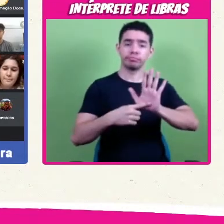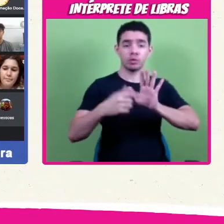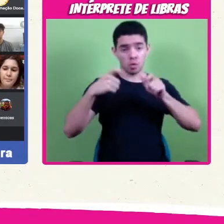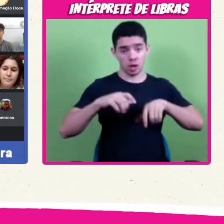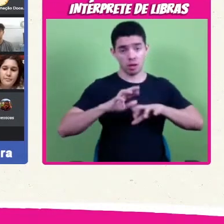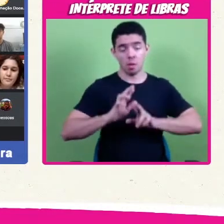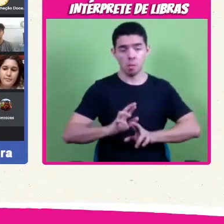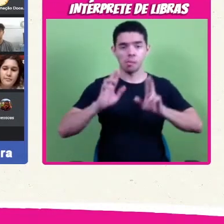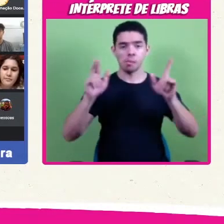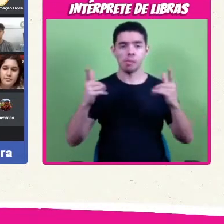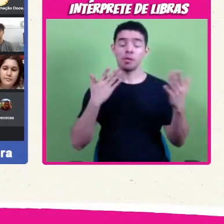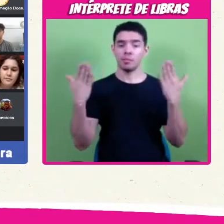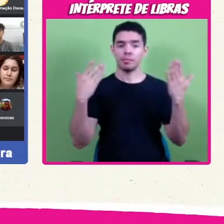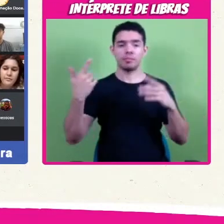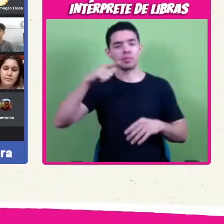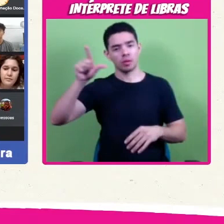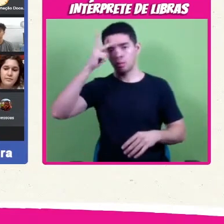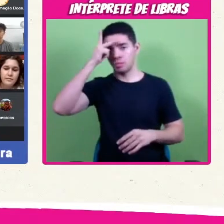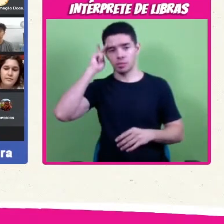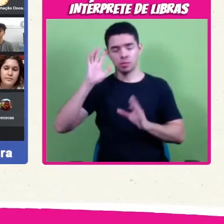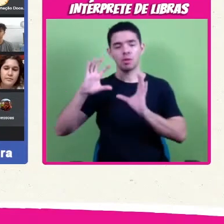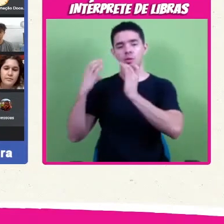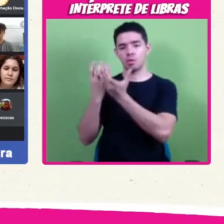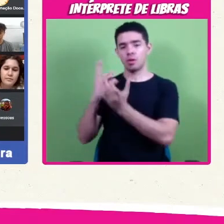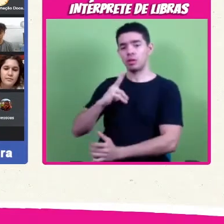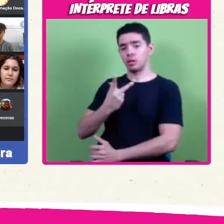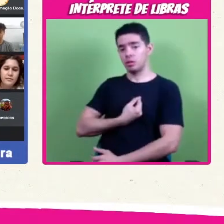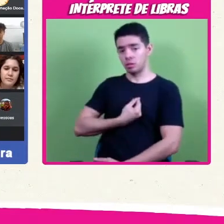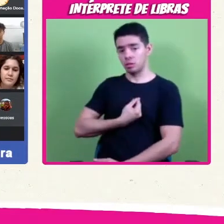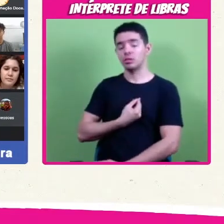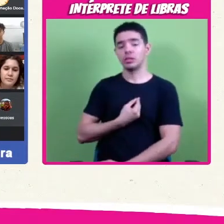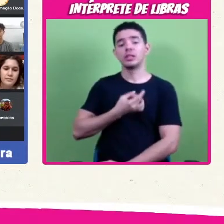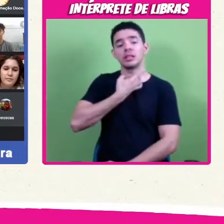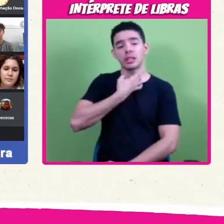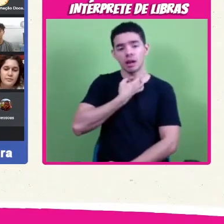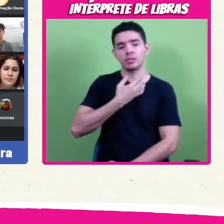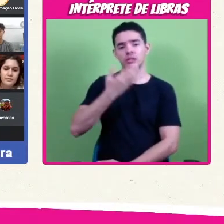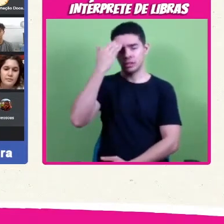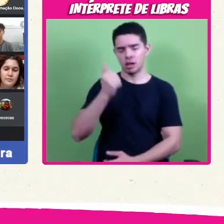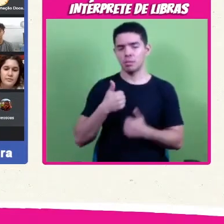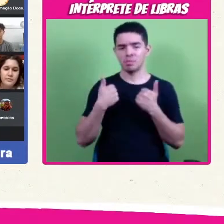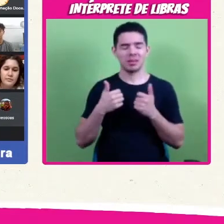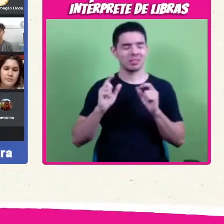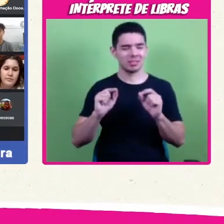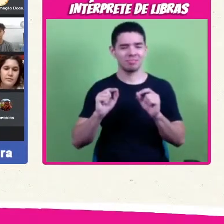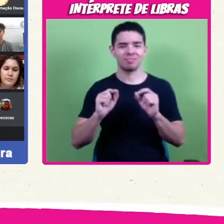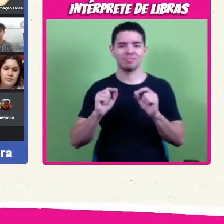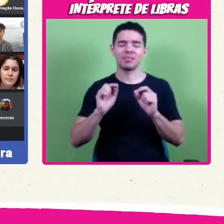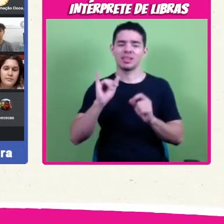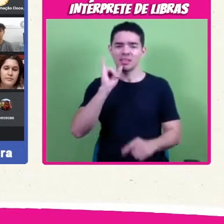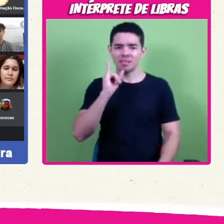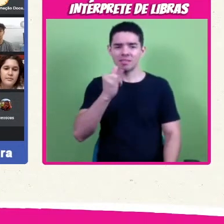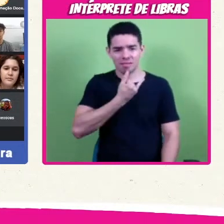comparado aos demais que pertencem à comunidade trans travesti, que a gente sabe muito bem que, infelizmente, nós temos